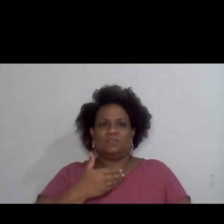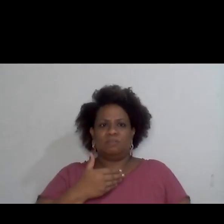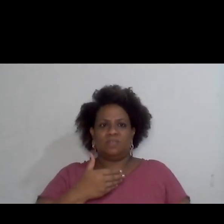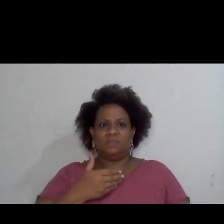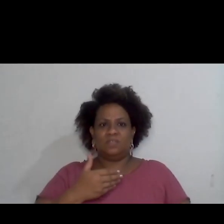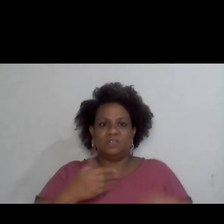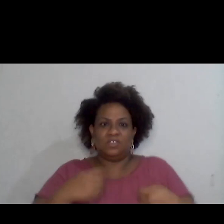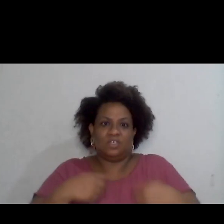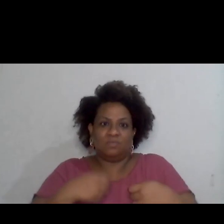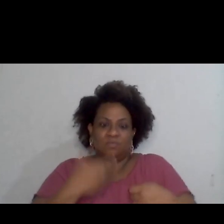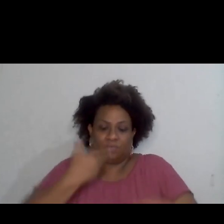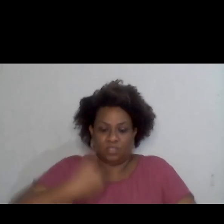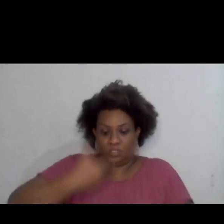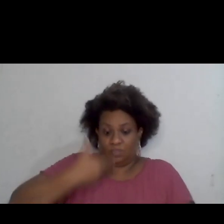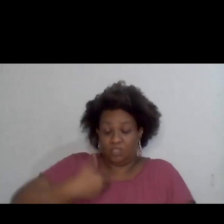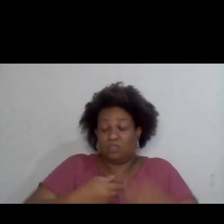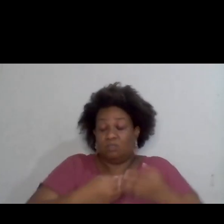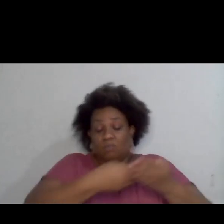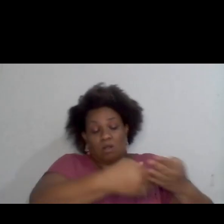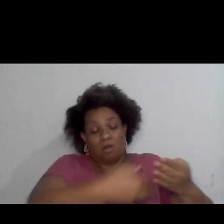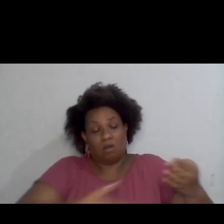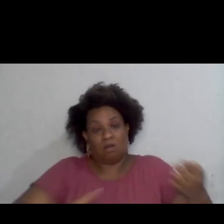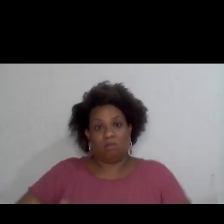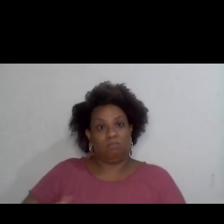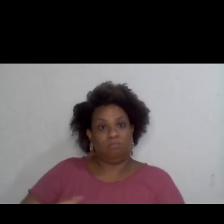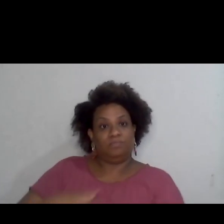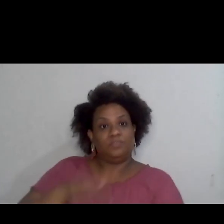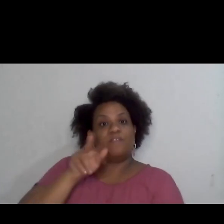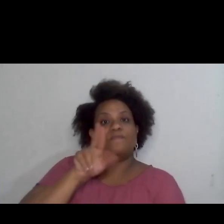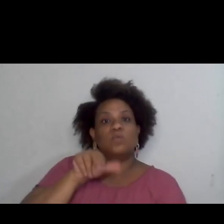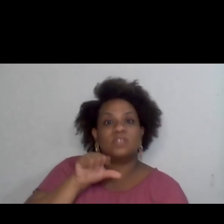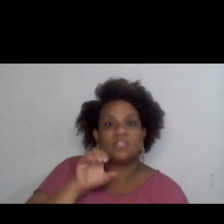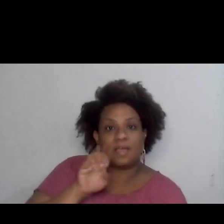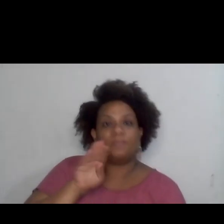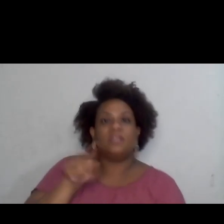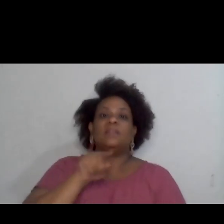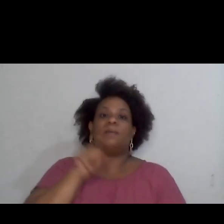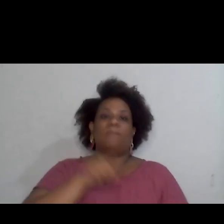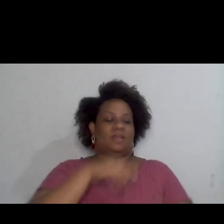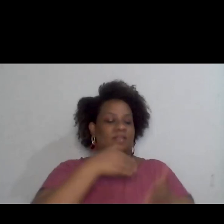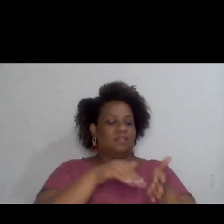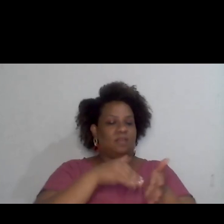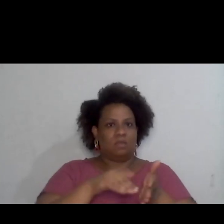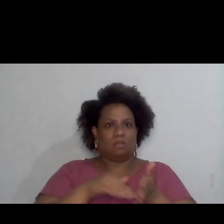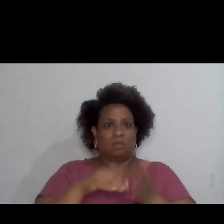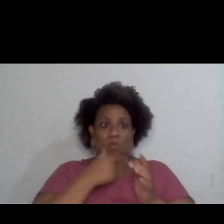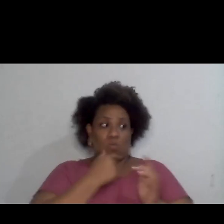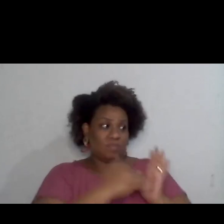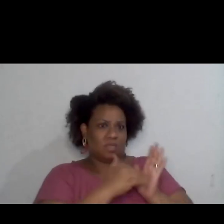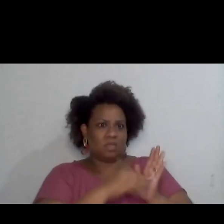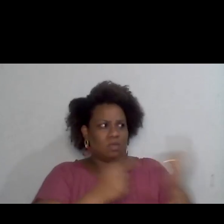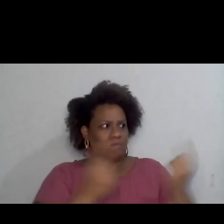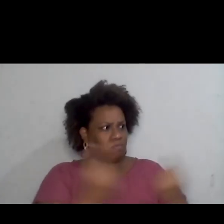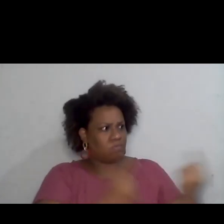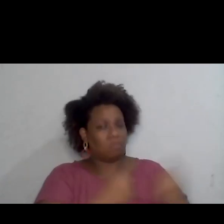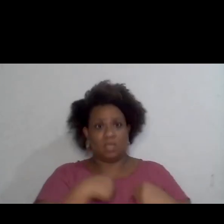pedindo para falar com a gente, tanto na FUNCEB quanto na Secult. O secretário tem atendido bastante gente, e eu também. A agenda